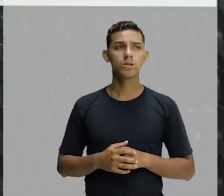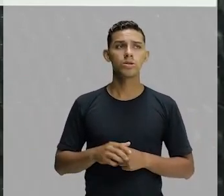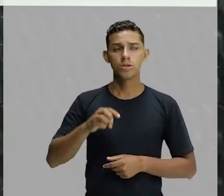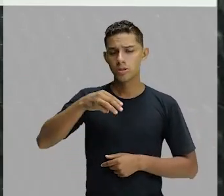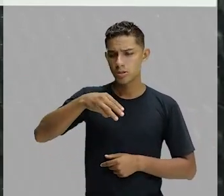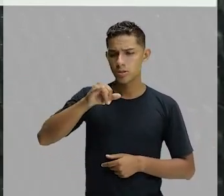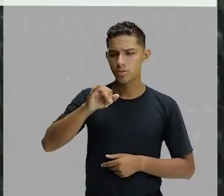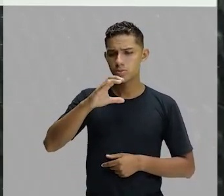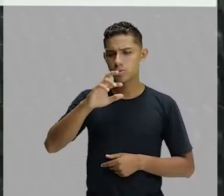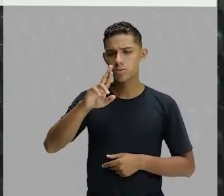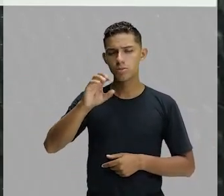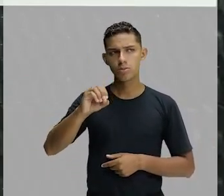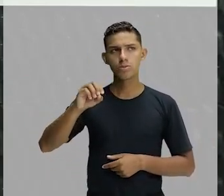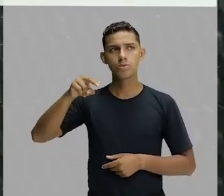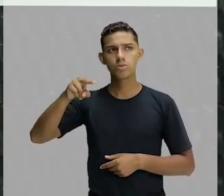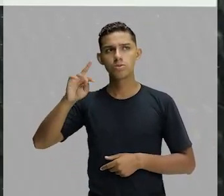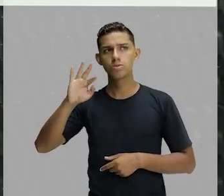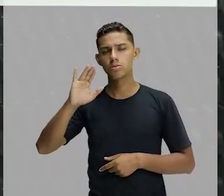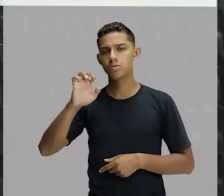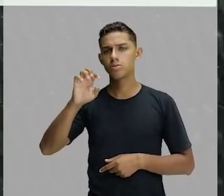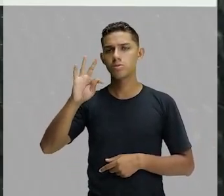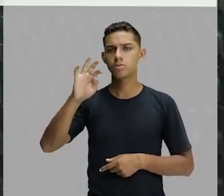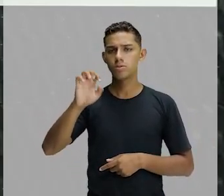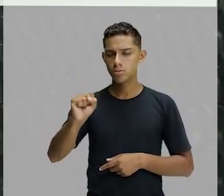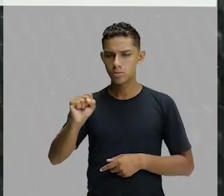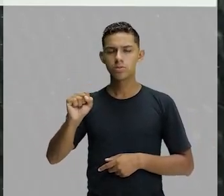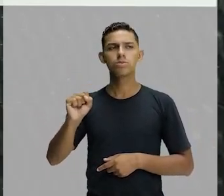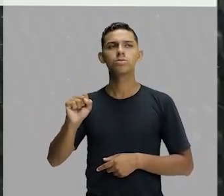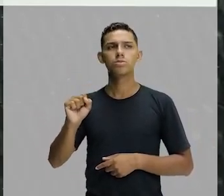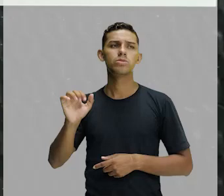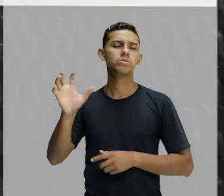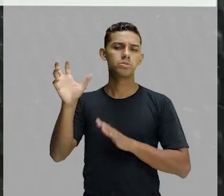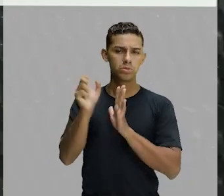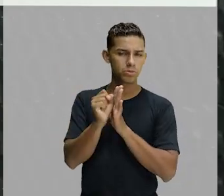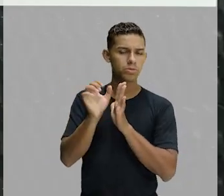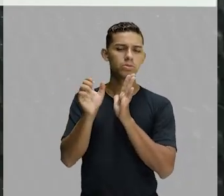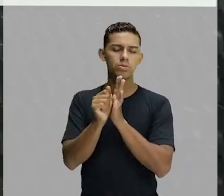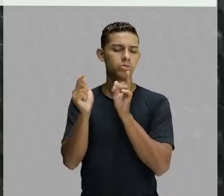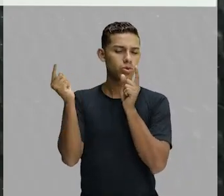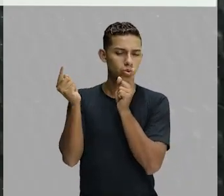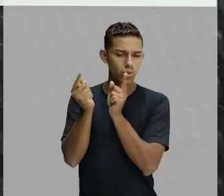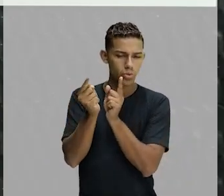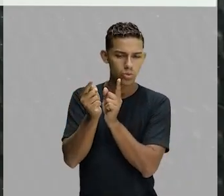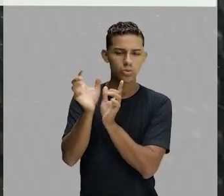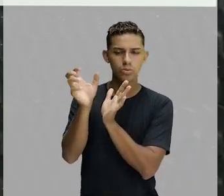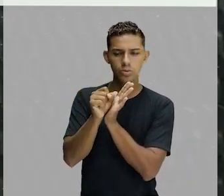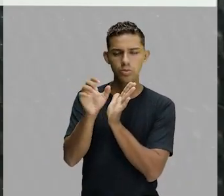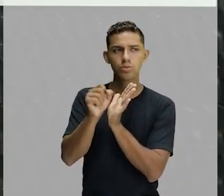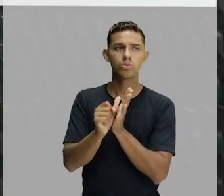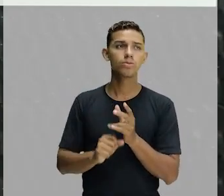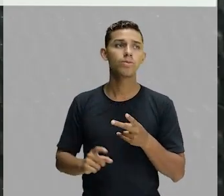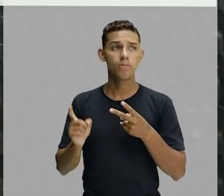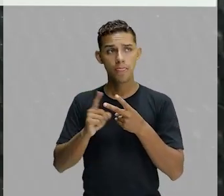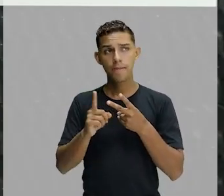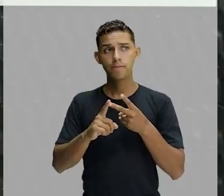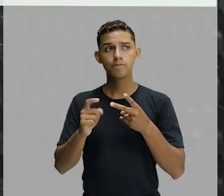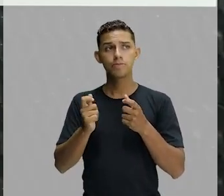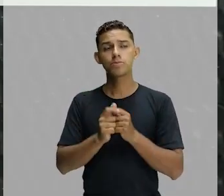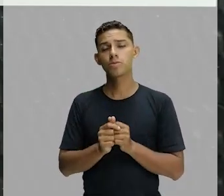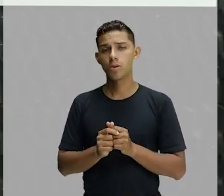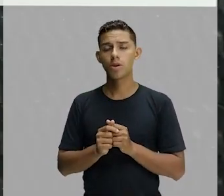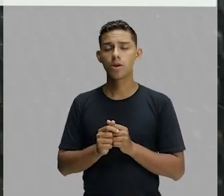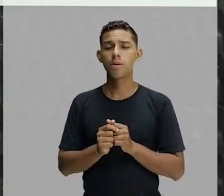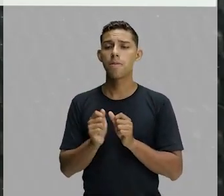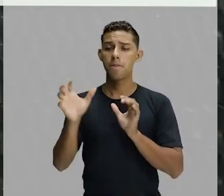micronutrientes são nutrientes inorgânicos que devem ser absorvidos em pequena quantidade. Macronutrientes são aqueles